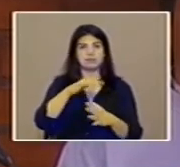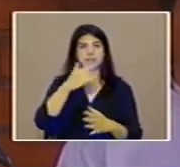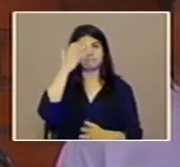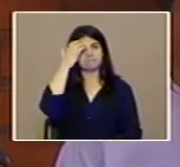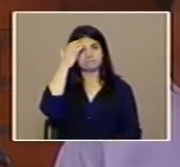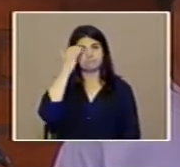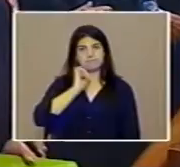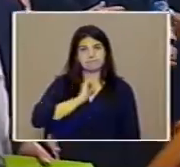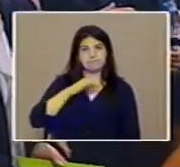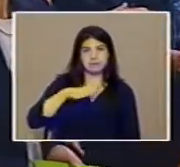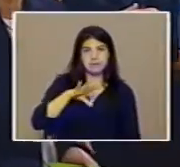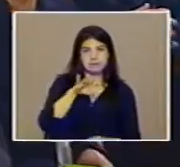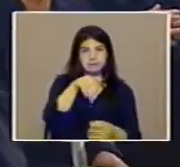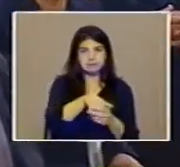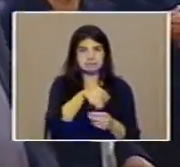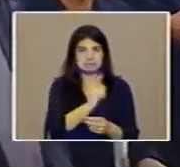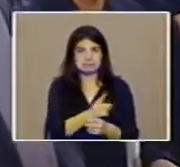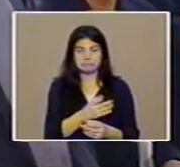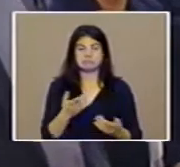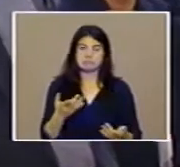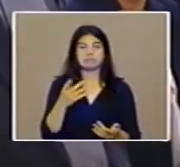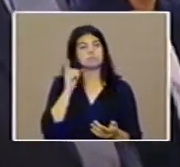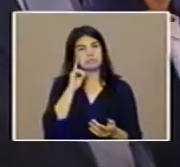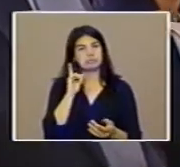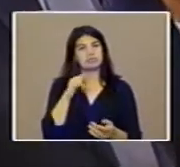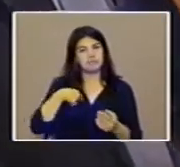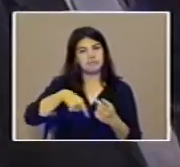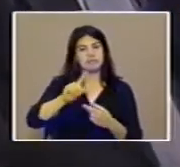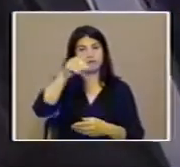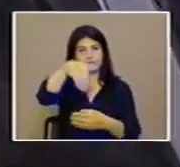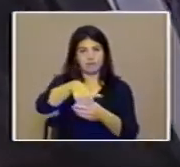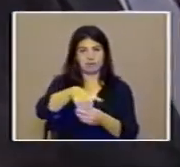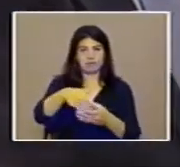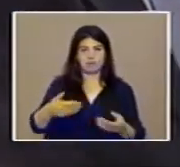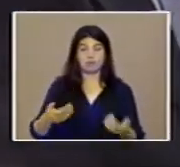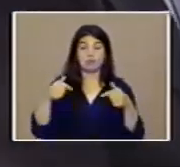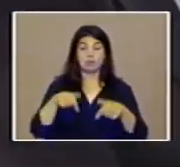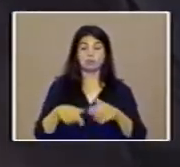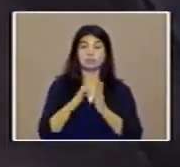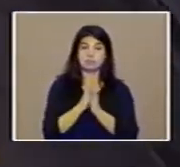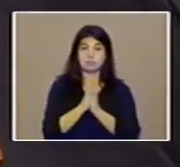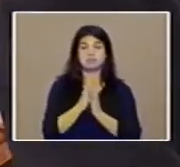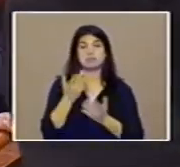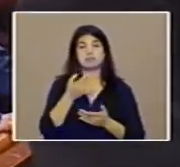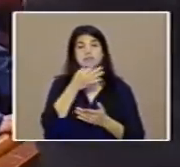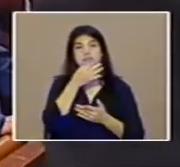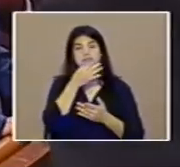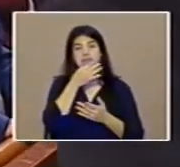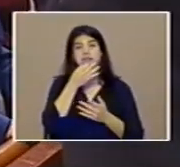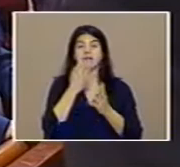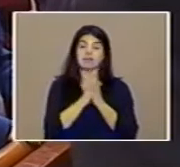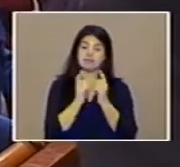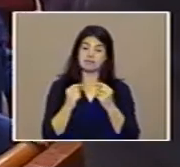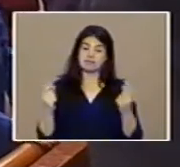para participarmos da construção do nosso país então trazemos a Eucaristia estas duas intenções